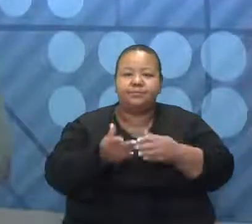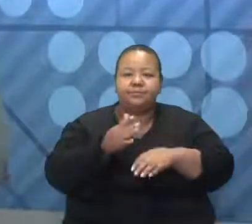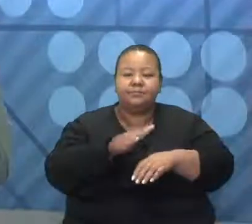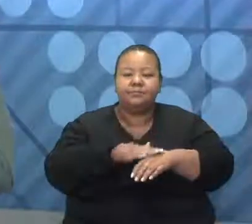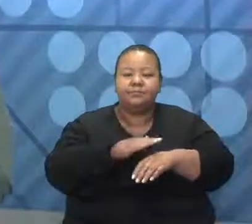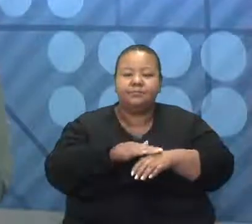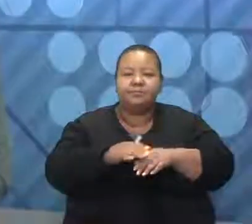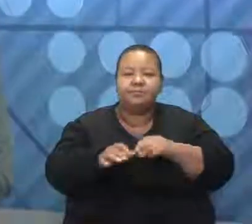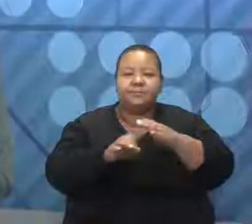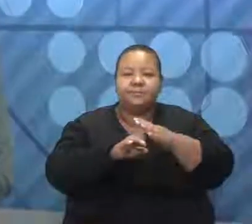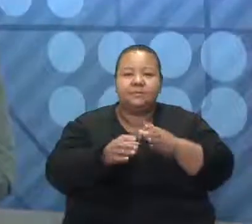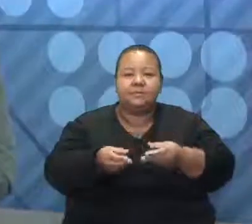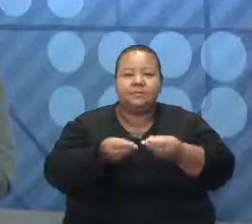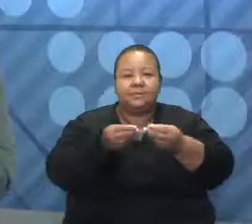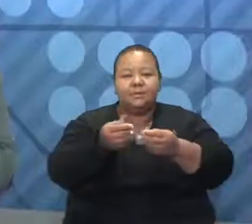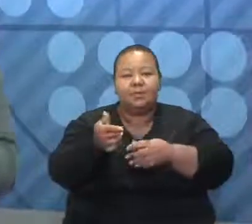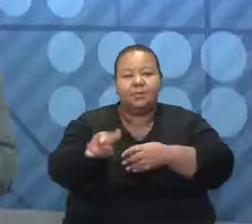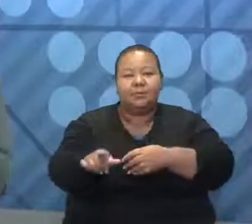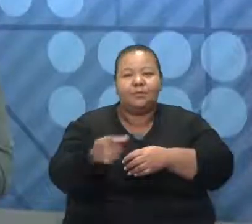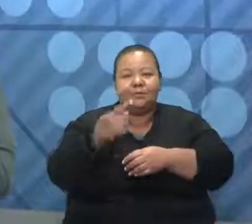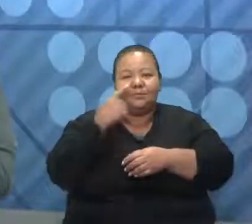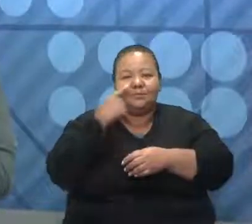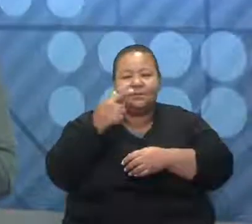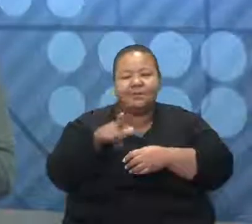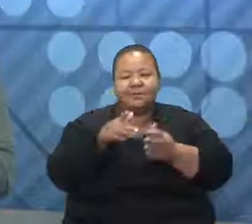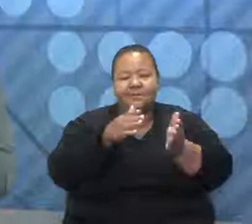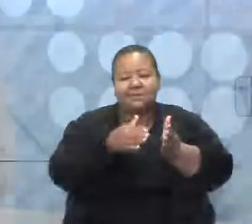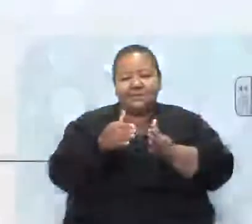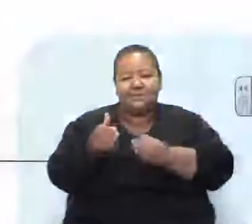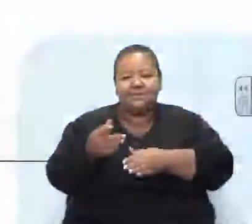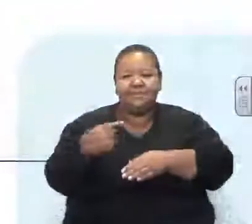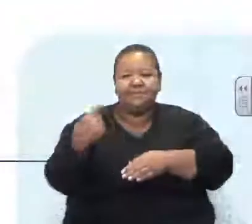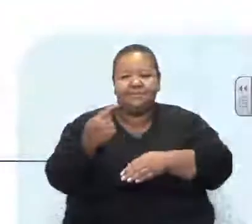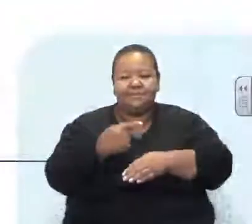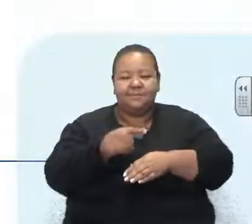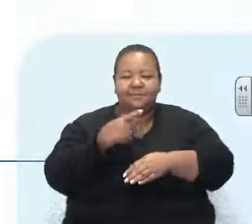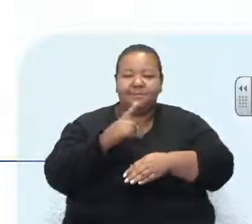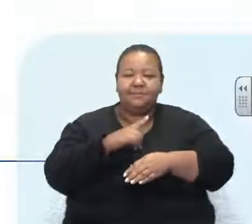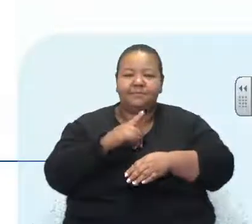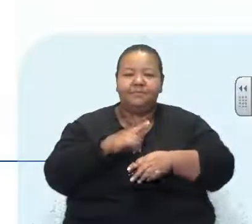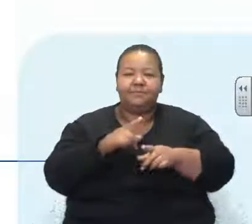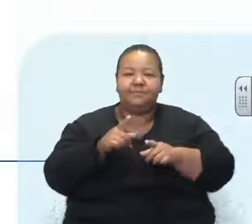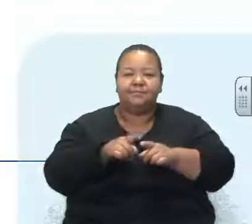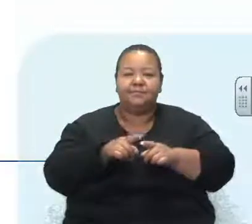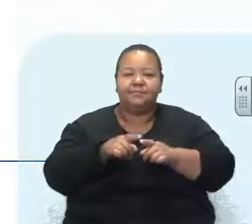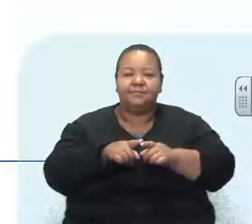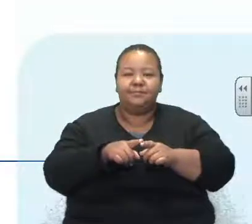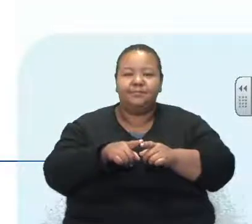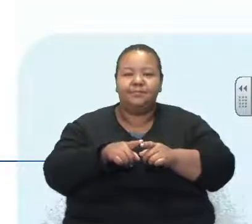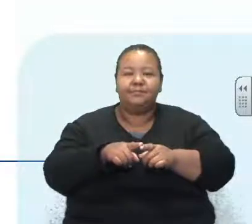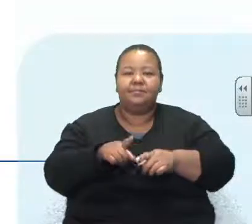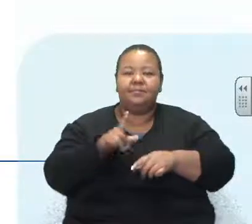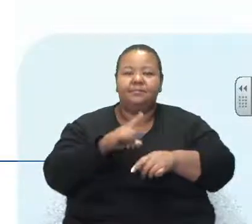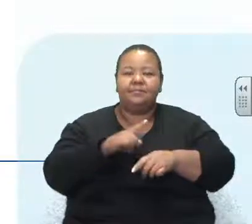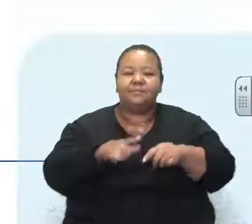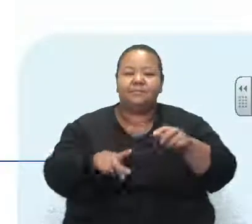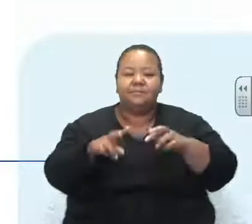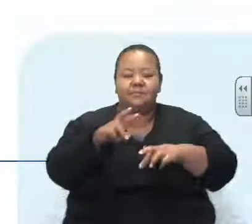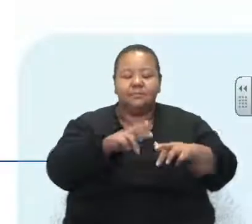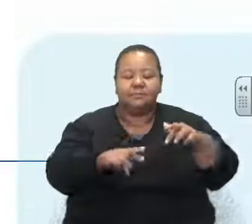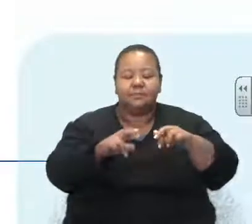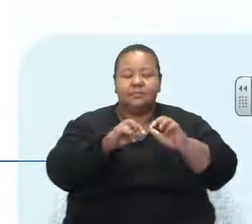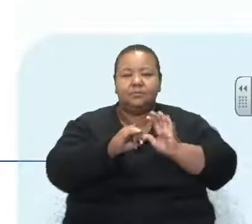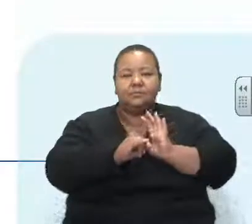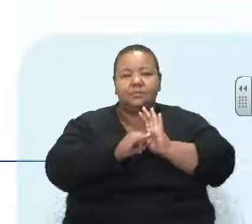tempo, e a empresa teve que fornecer outro. Vamos ver outras etapas que nós temos também? Nós temos aqui as análises dos